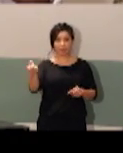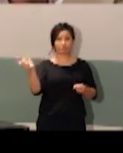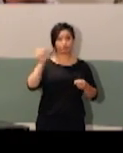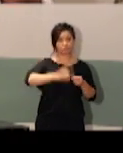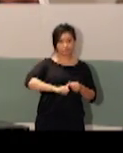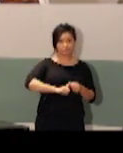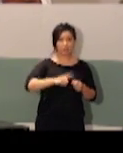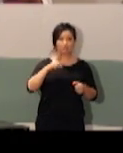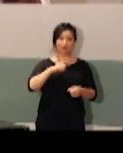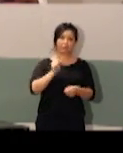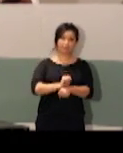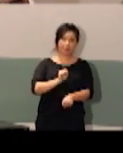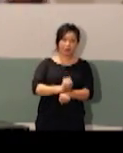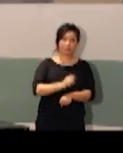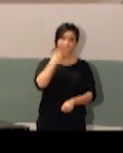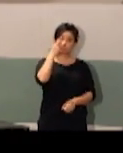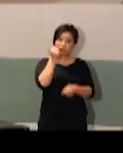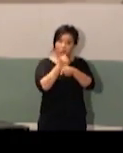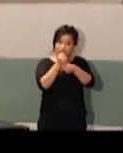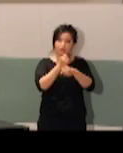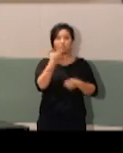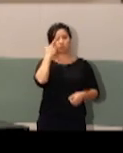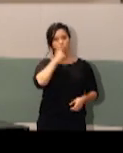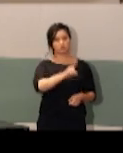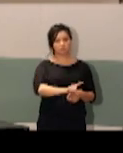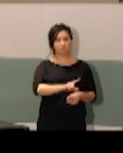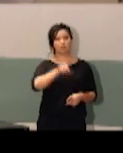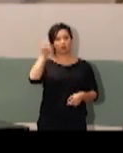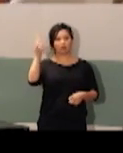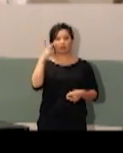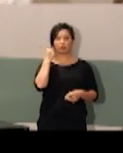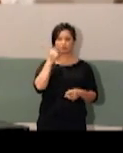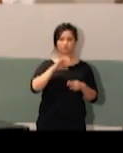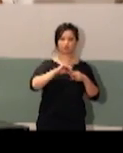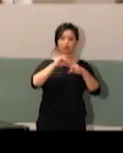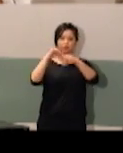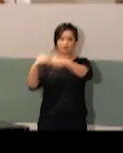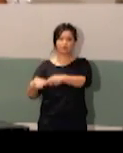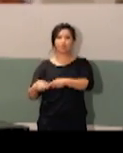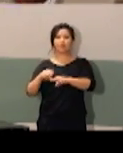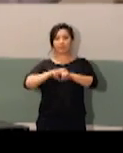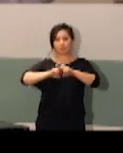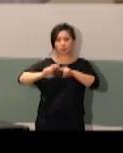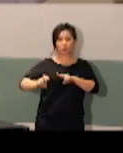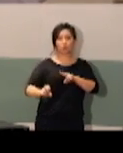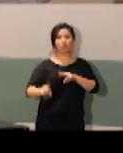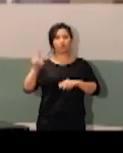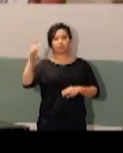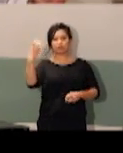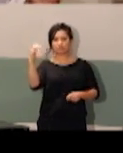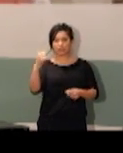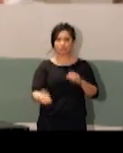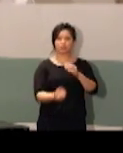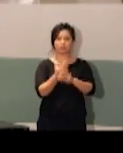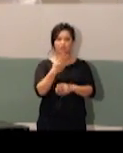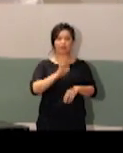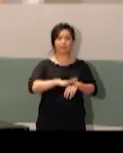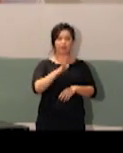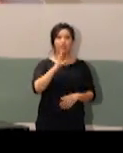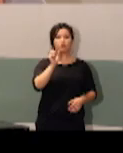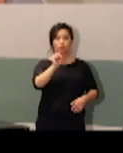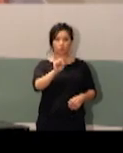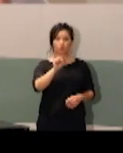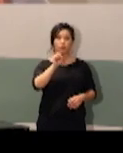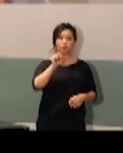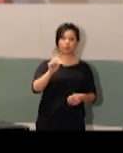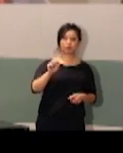do Relógio. Em apenas 3 anos, levei o metrô até a Ceilândia, fizemos 8 novas estações e passamos de 50 mil para